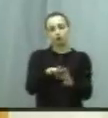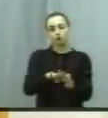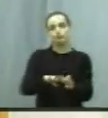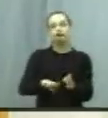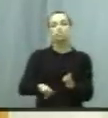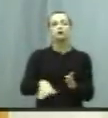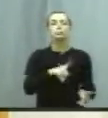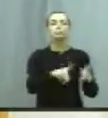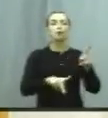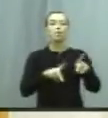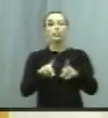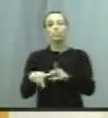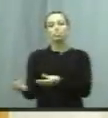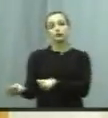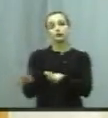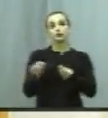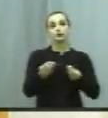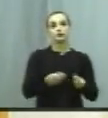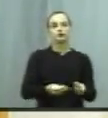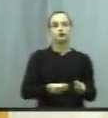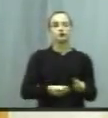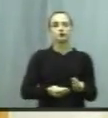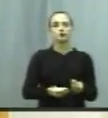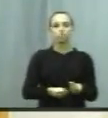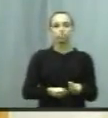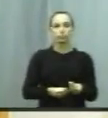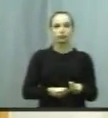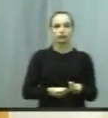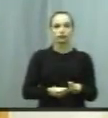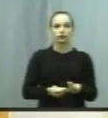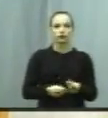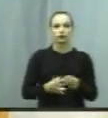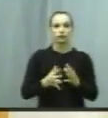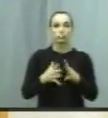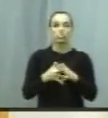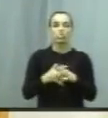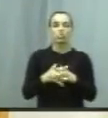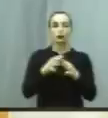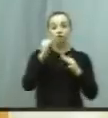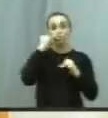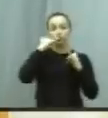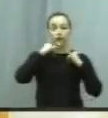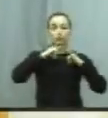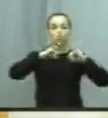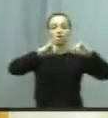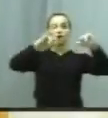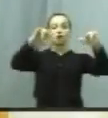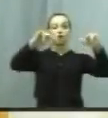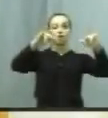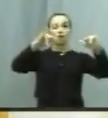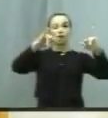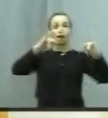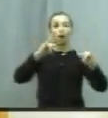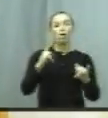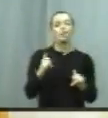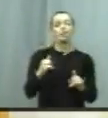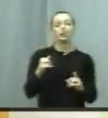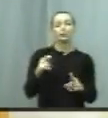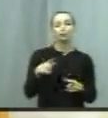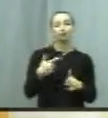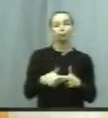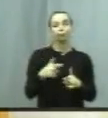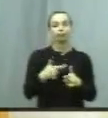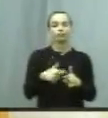população nos procura é a informação que nos foi passado é que houve um problema